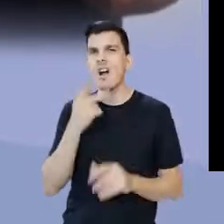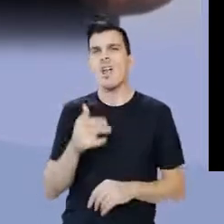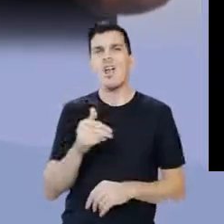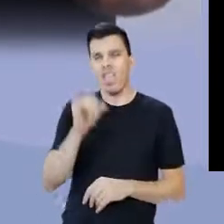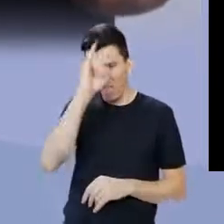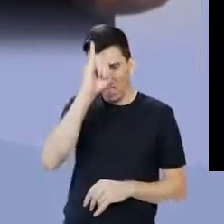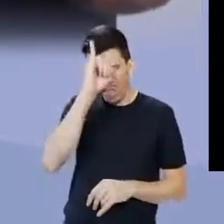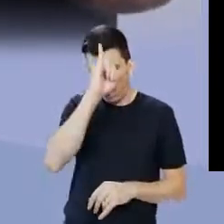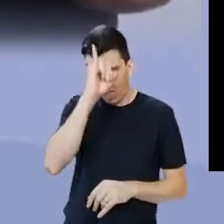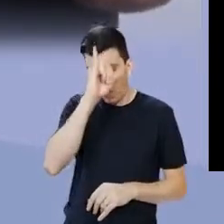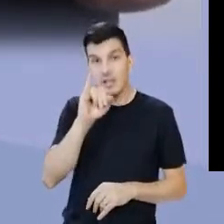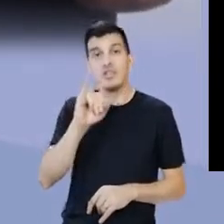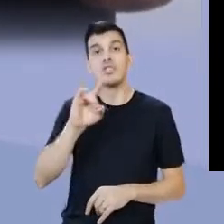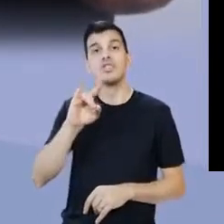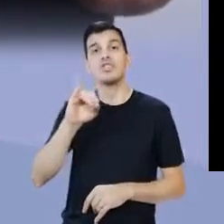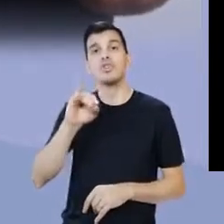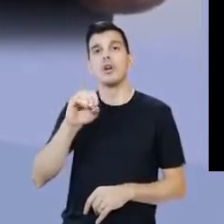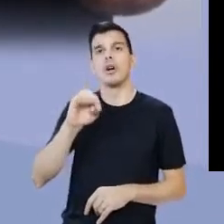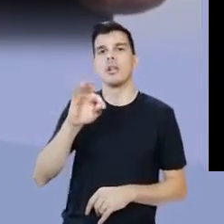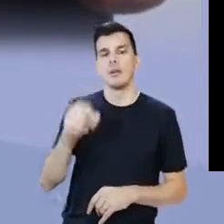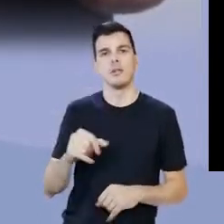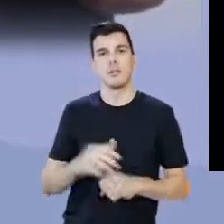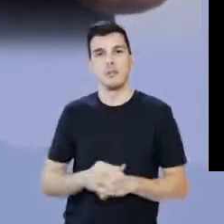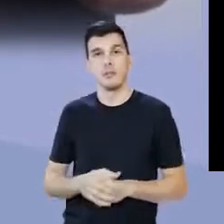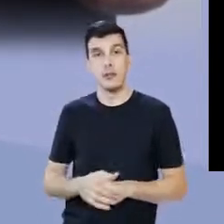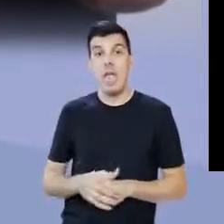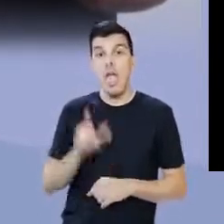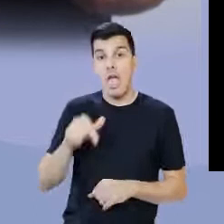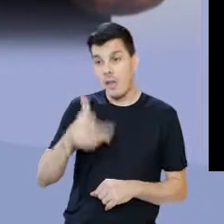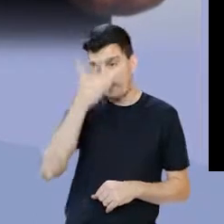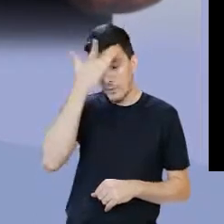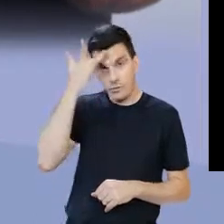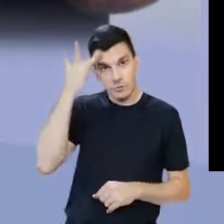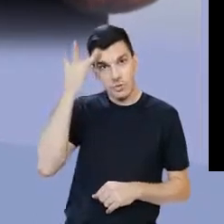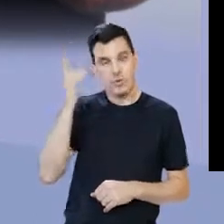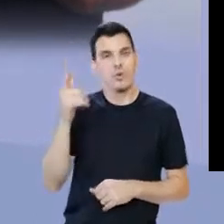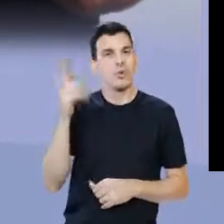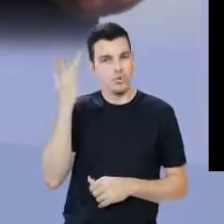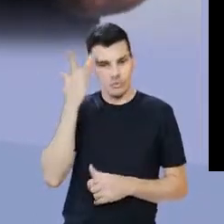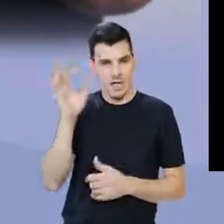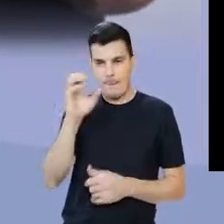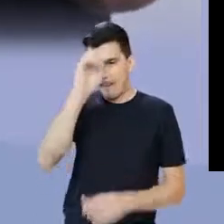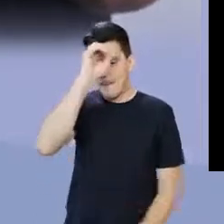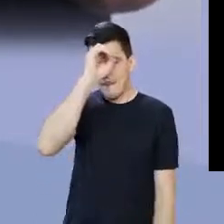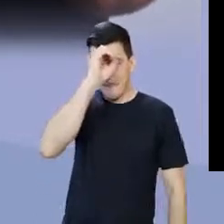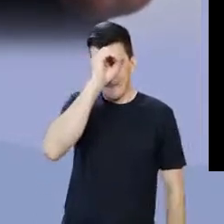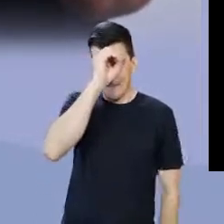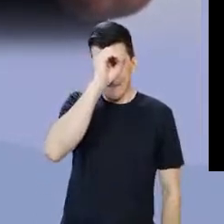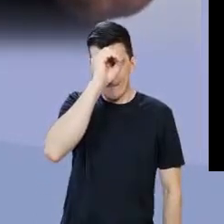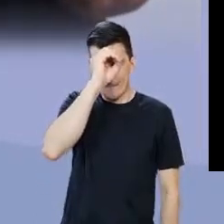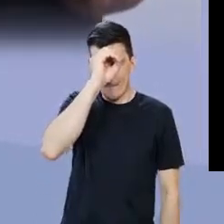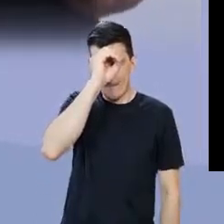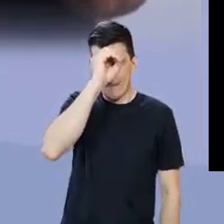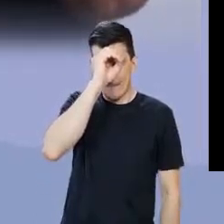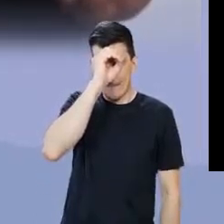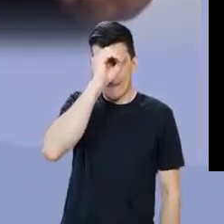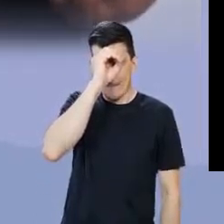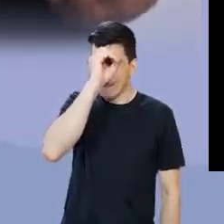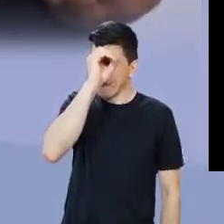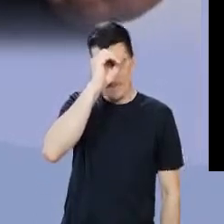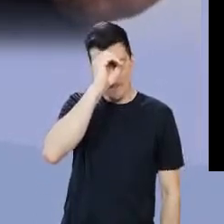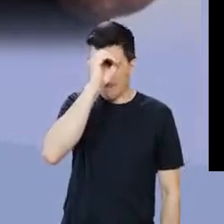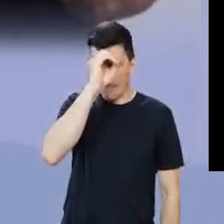aí, ela também vem de agora. Idiota é aquele indivíduo que é analfabeto político, que não consegue